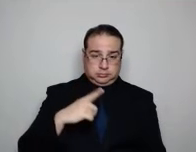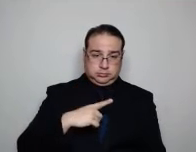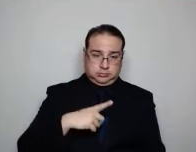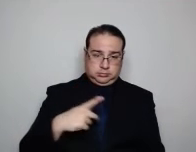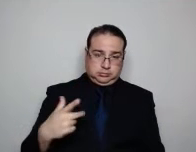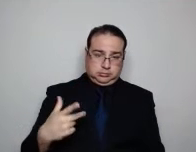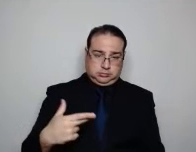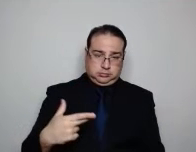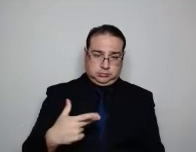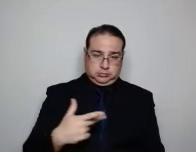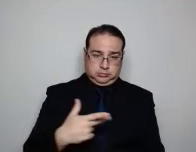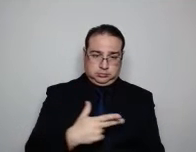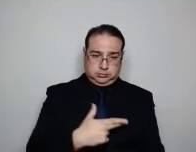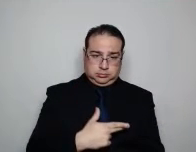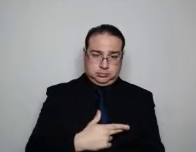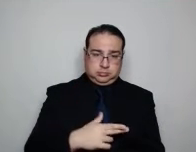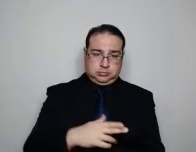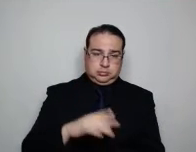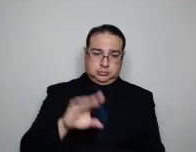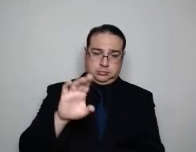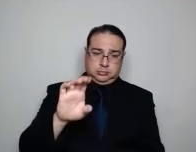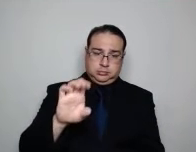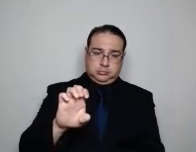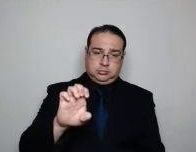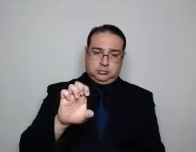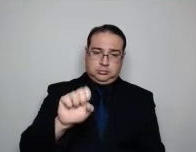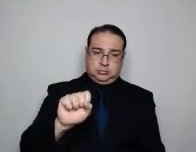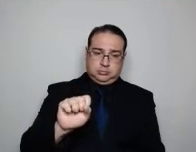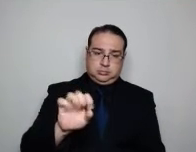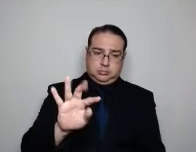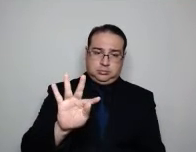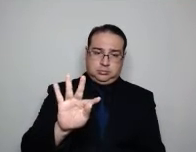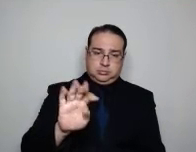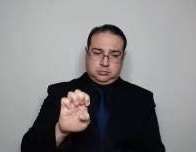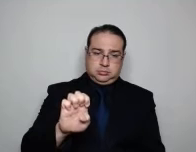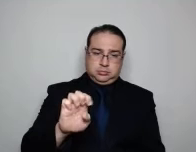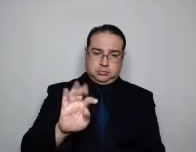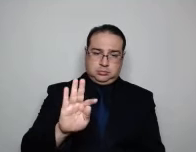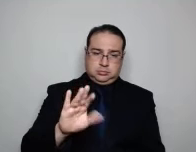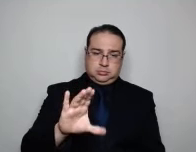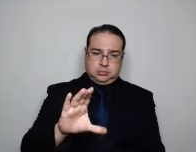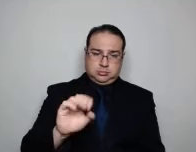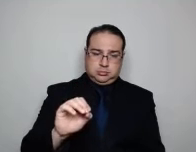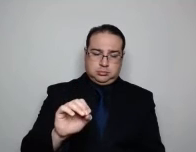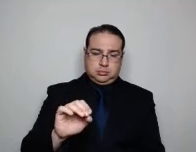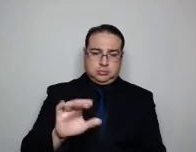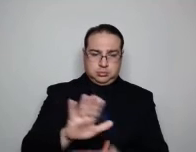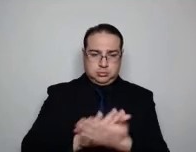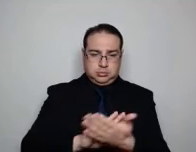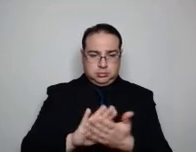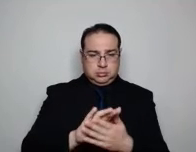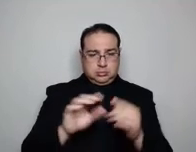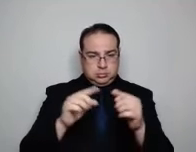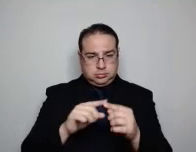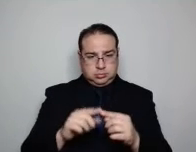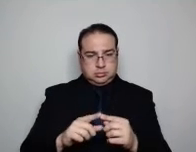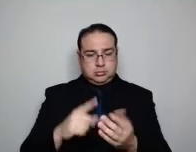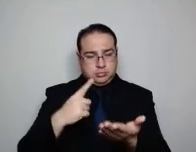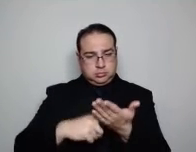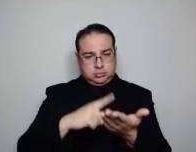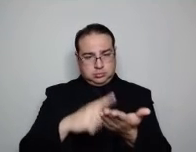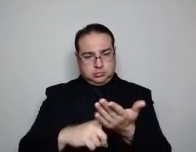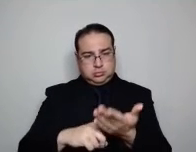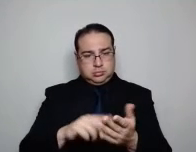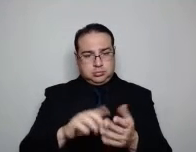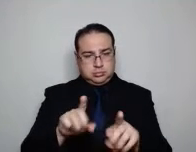havendo qualquer cobertura contratual nesse sentido, tampouco qualquer previsão contida no rol da ANS, a parte